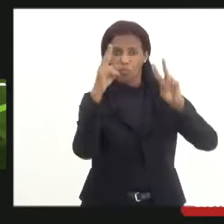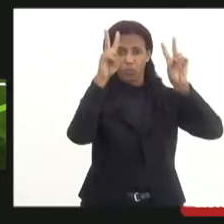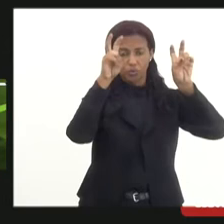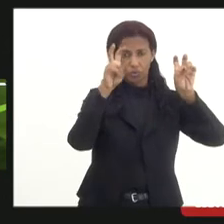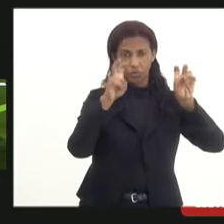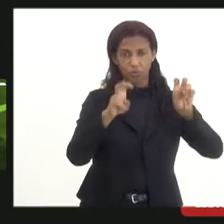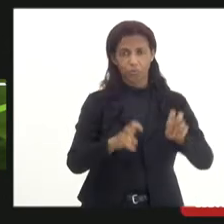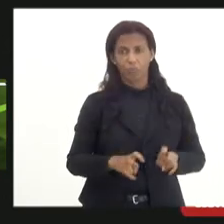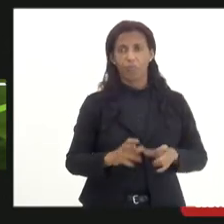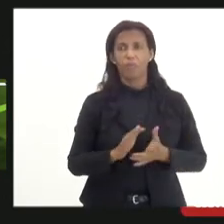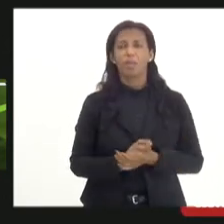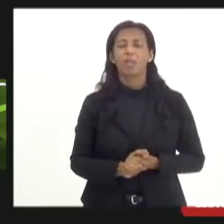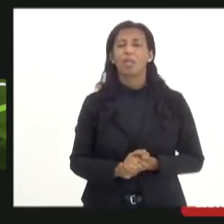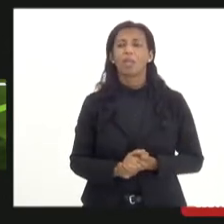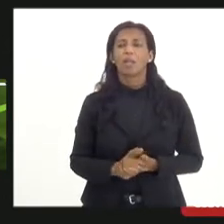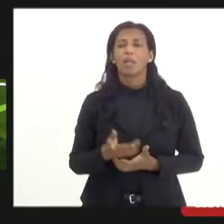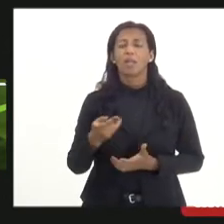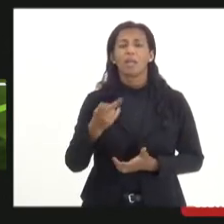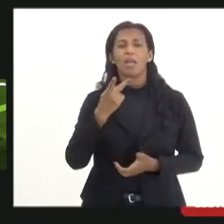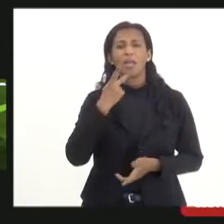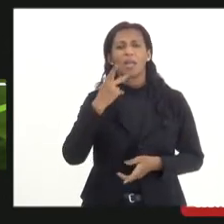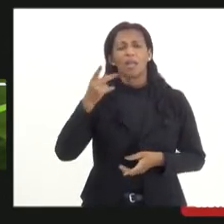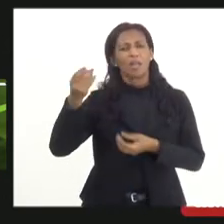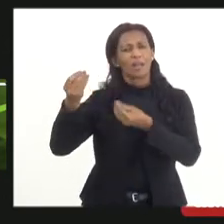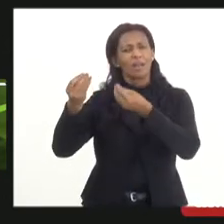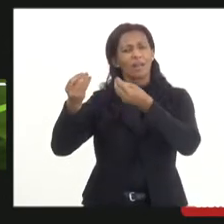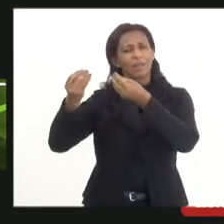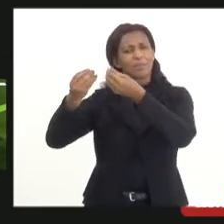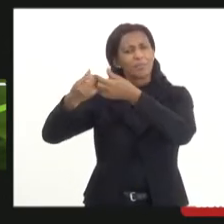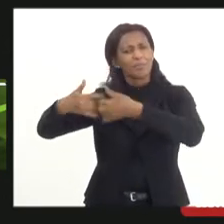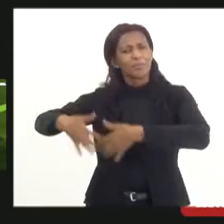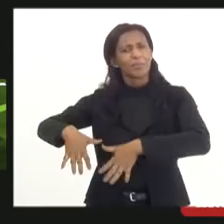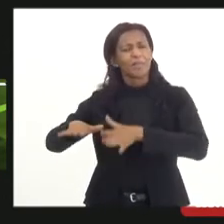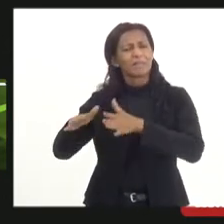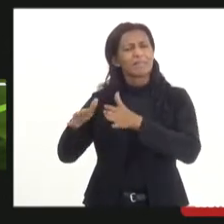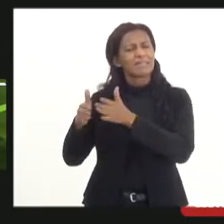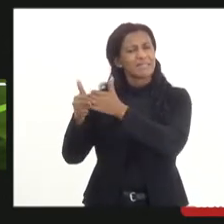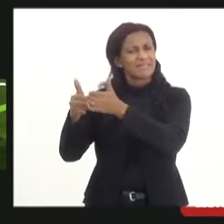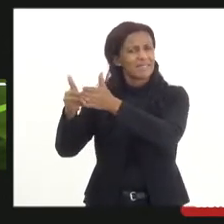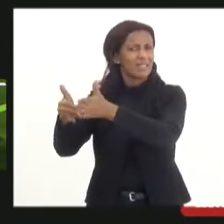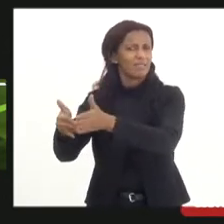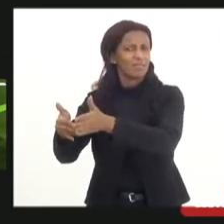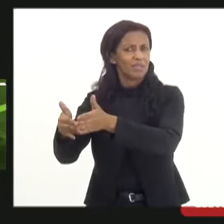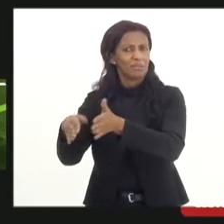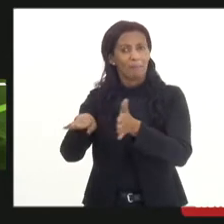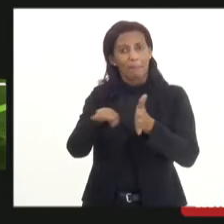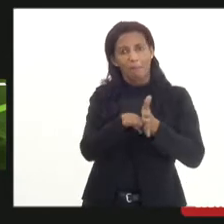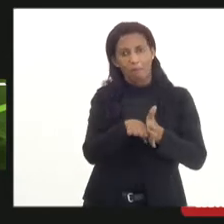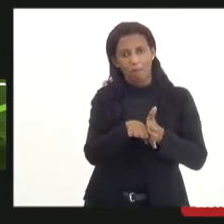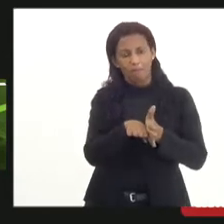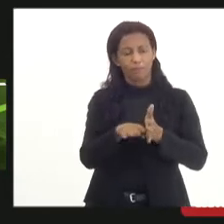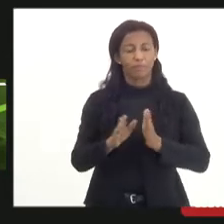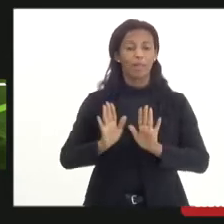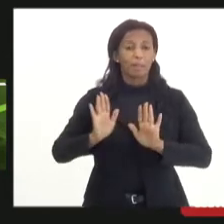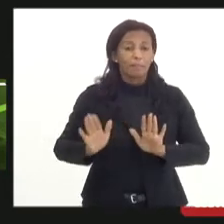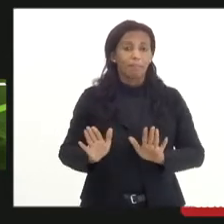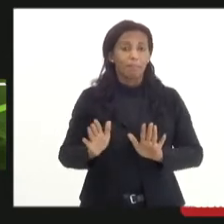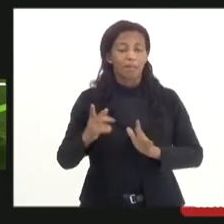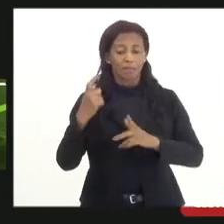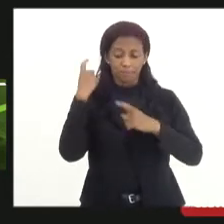questão do descomissionamento, desmantelamento de navios e plataformas. né? Mas, assim, a